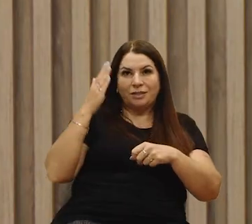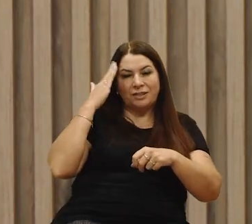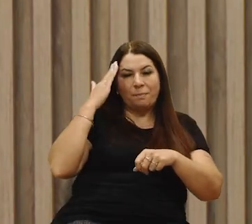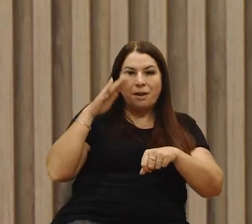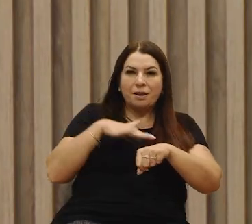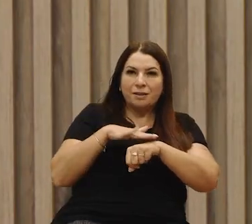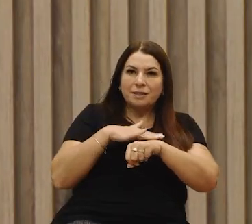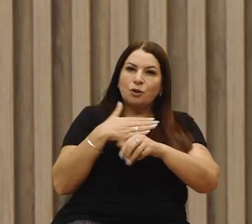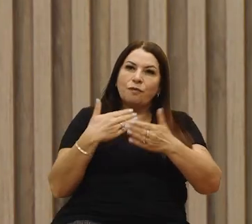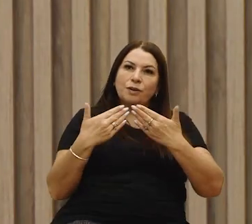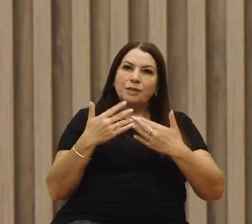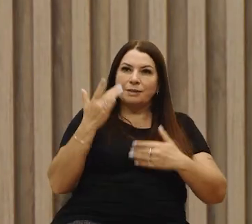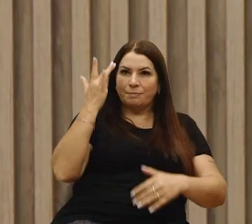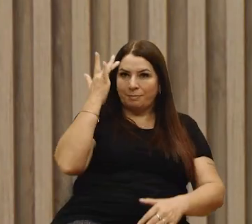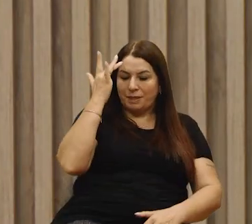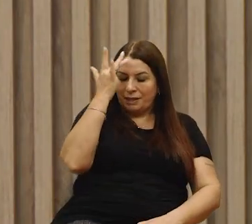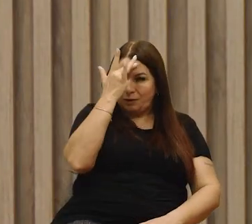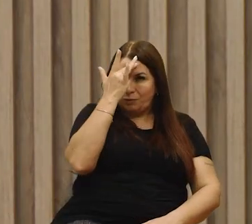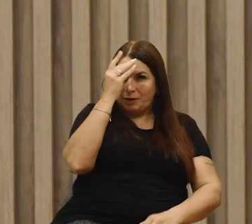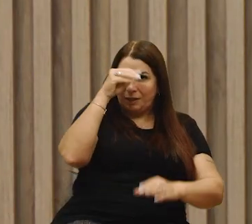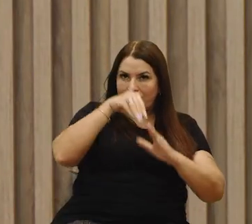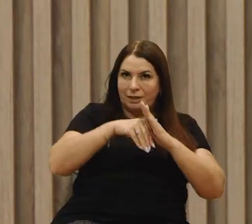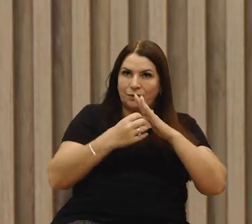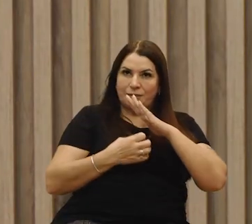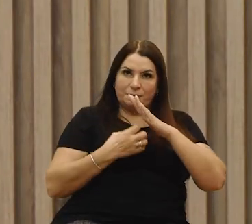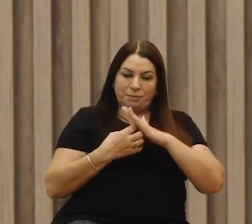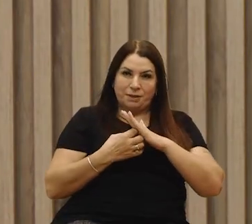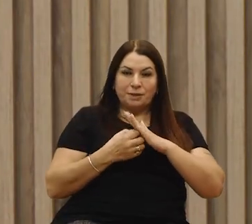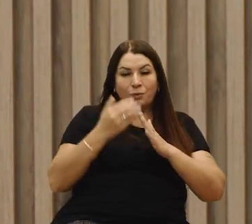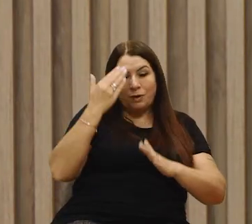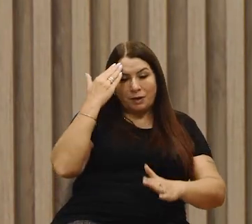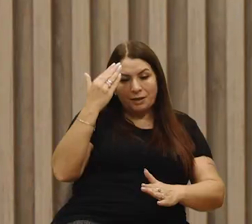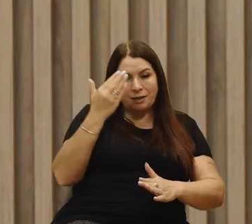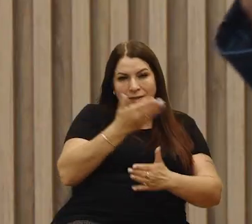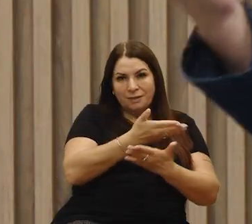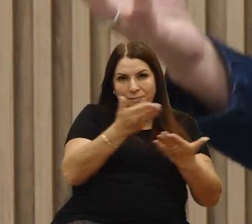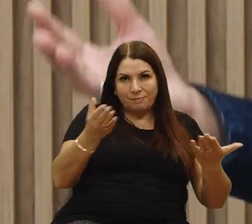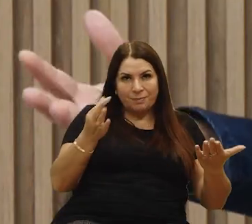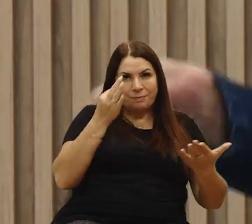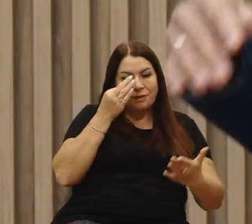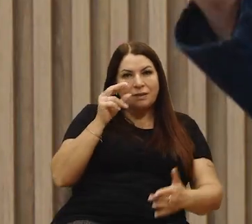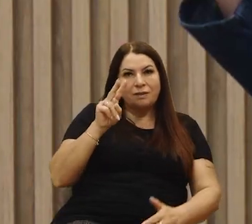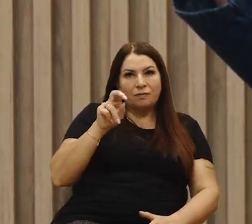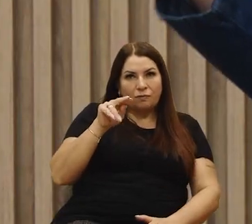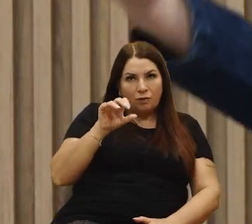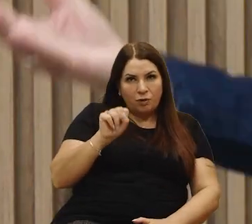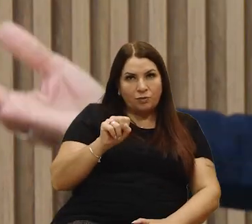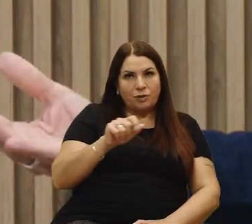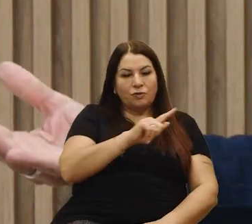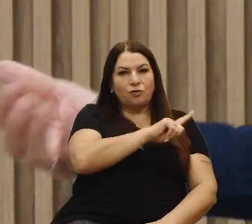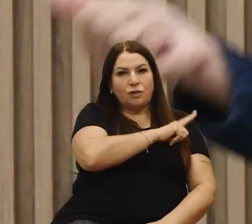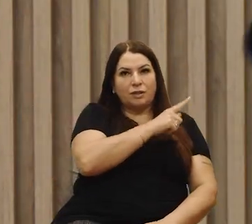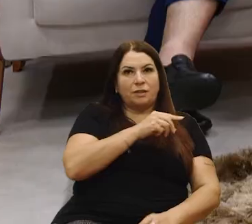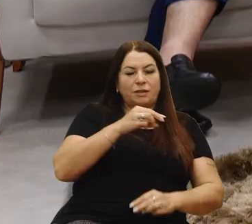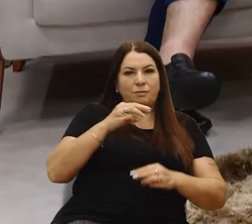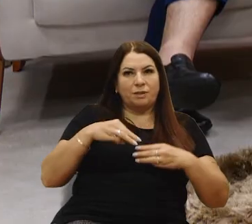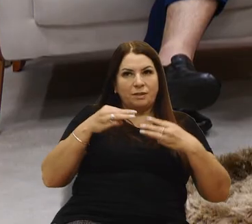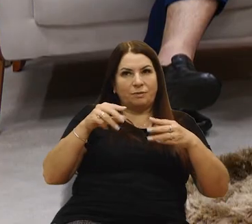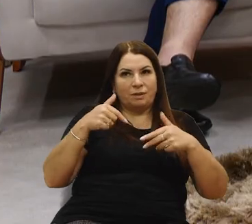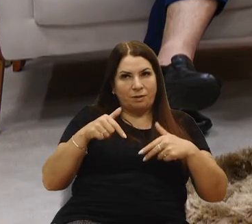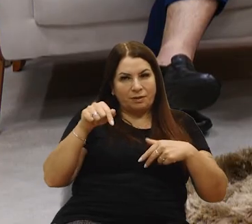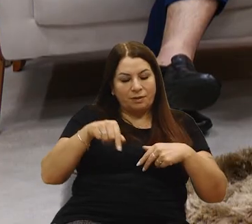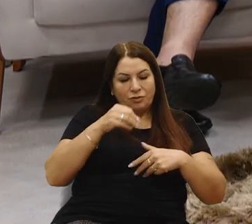conversou sobre saúde mental nas empresas. Eu agradeço muito a presença do Vânios Corte, que é gerente do Ministério do Trabalho